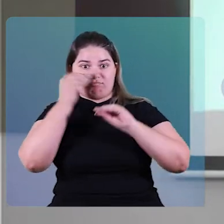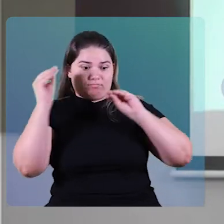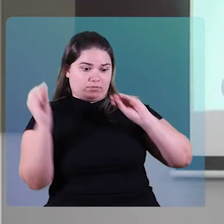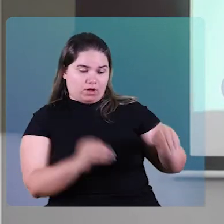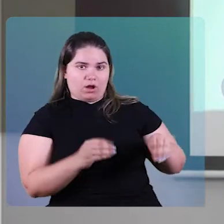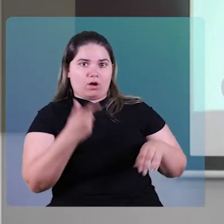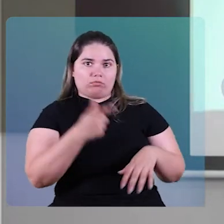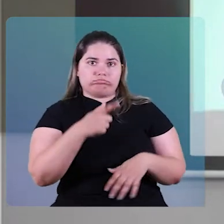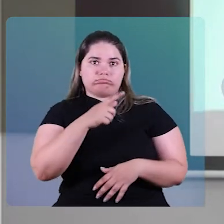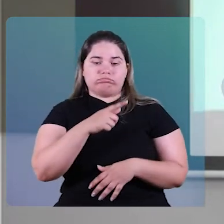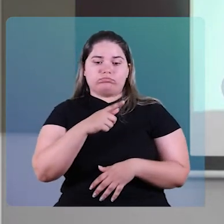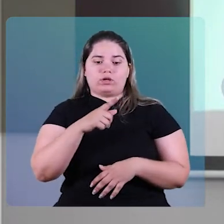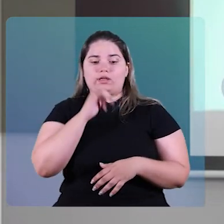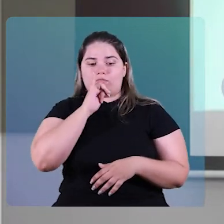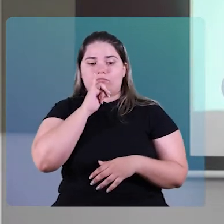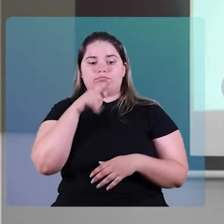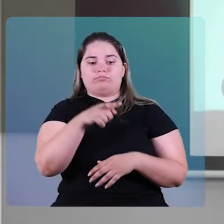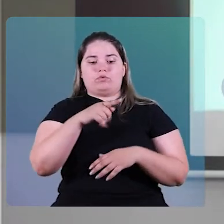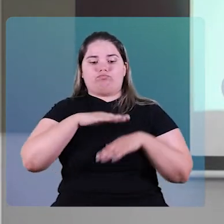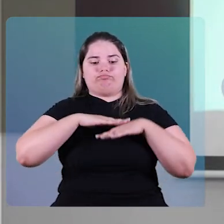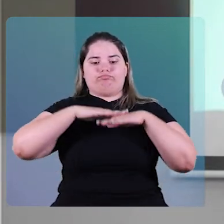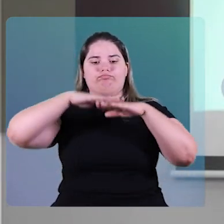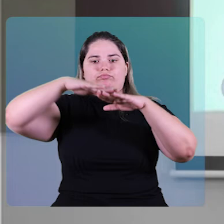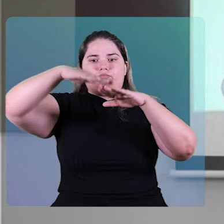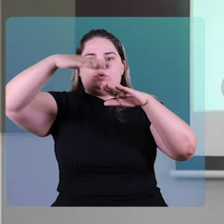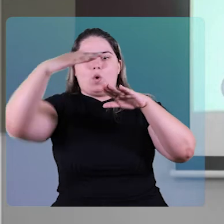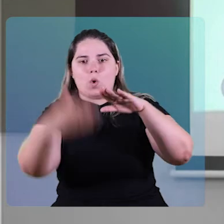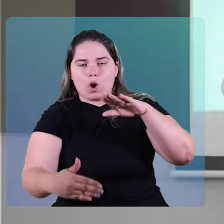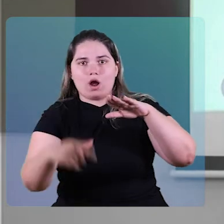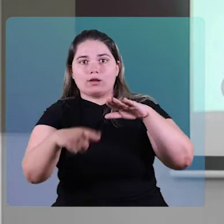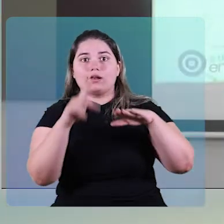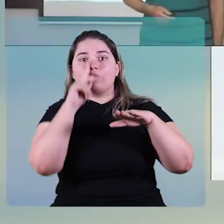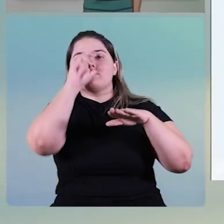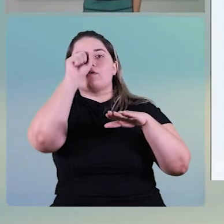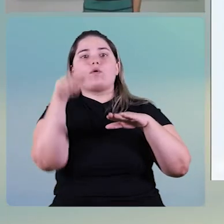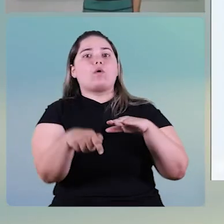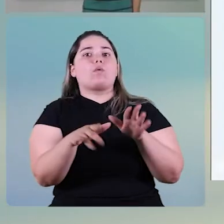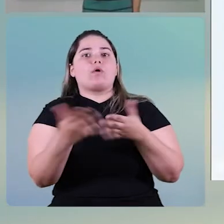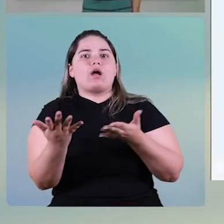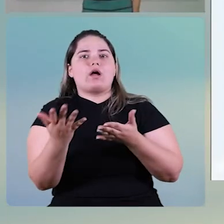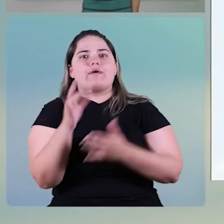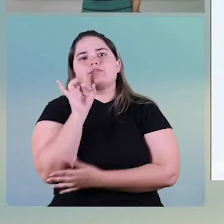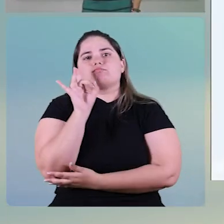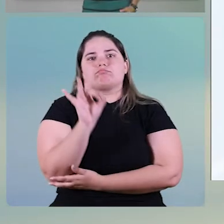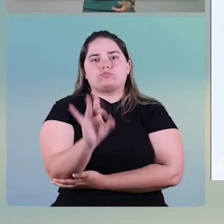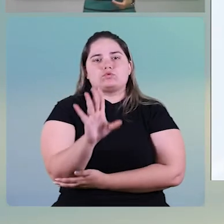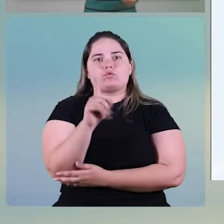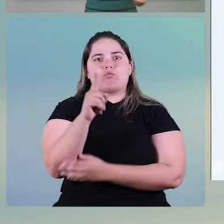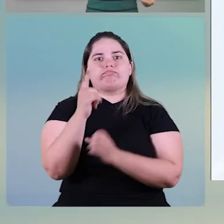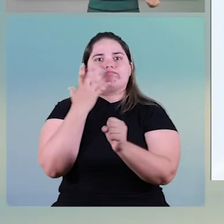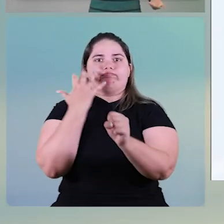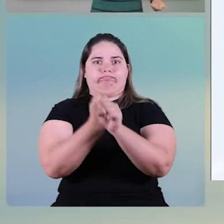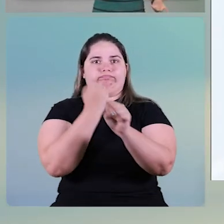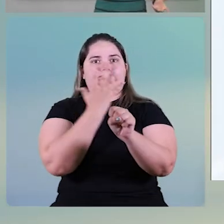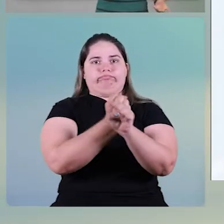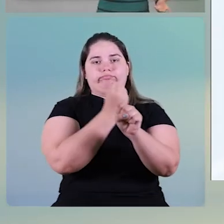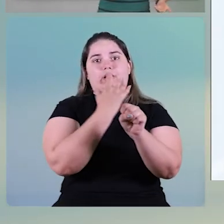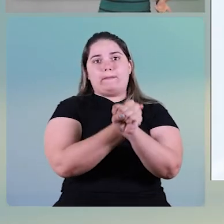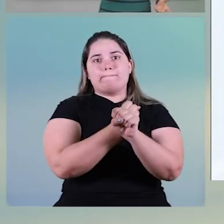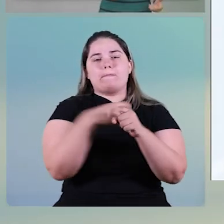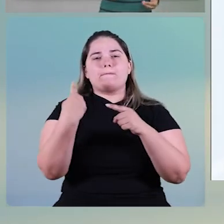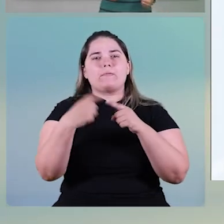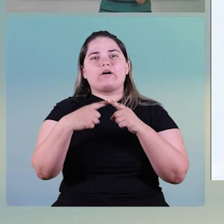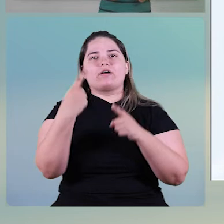abandonam a plataforma de lançamento? Apenas a força gravitacional, porque ele está desprezando a resistência do